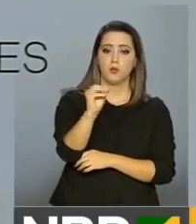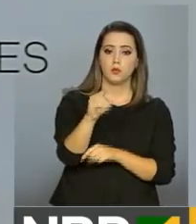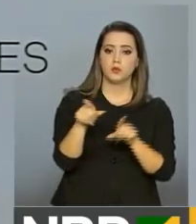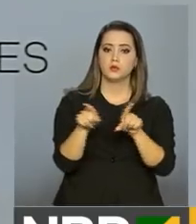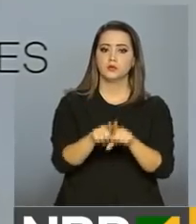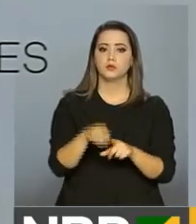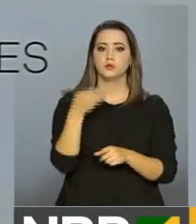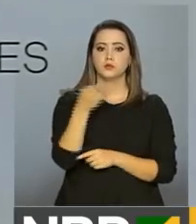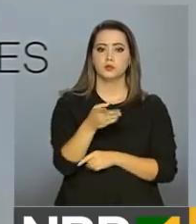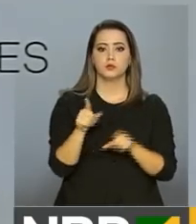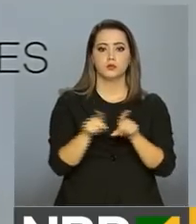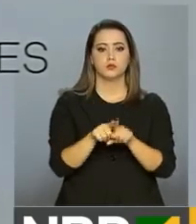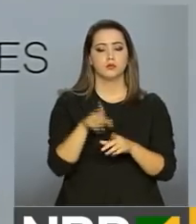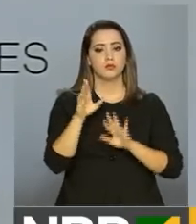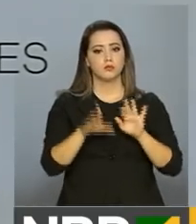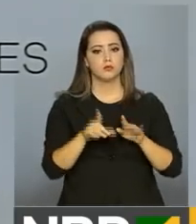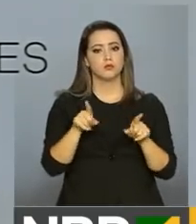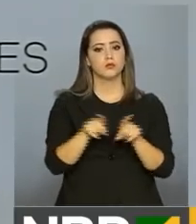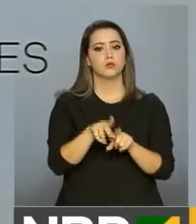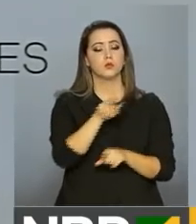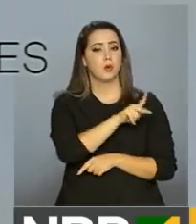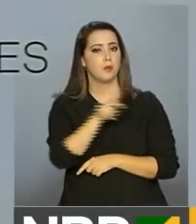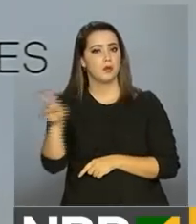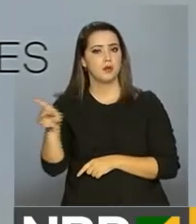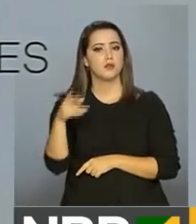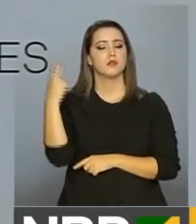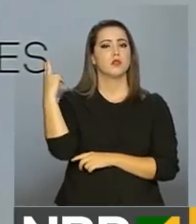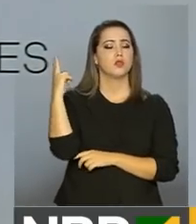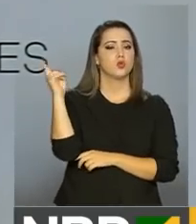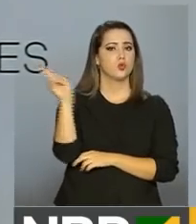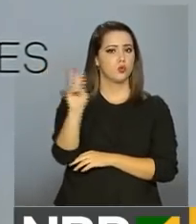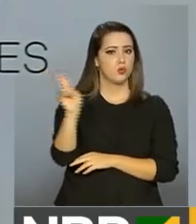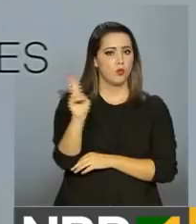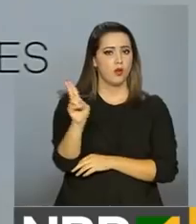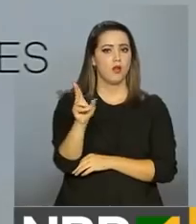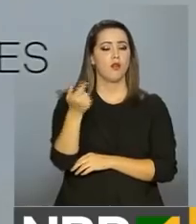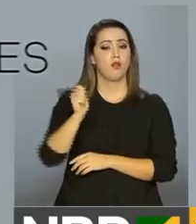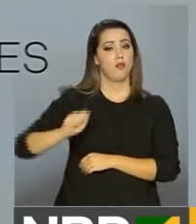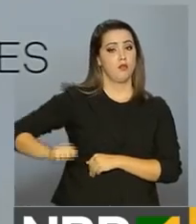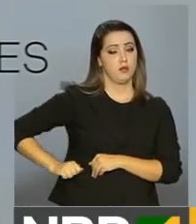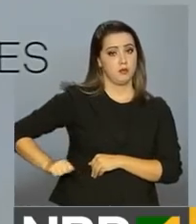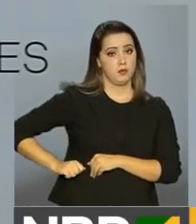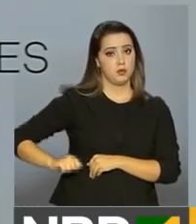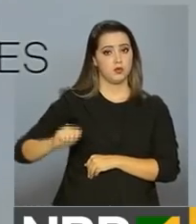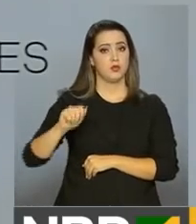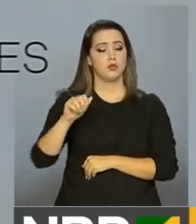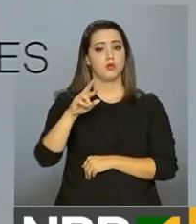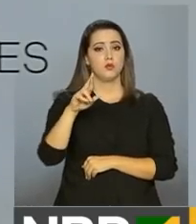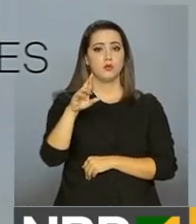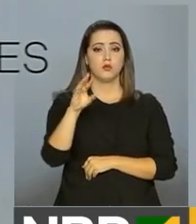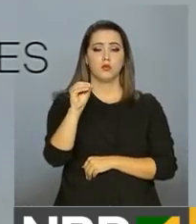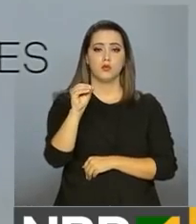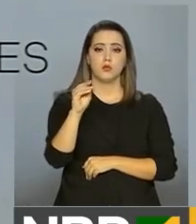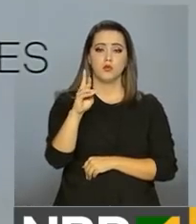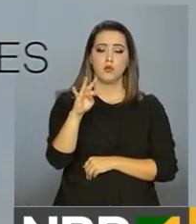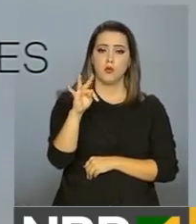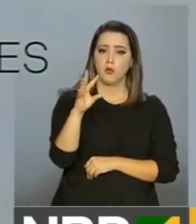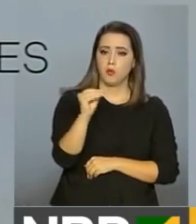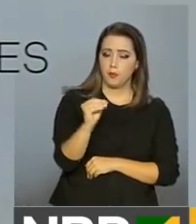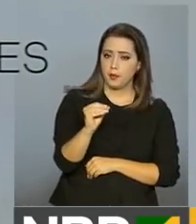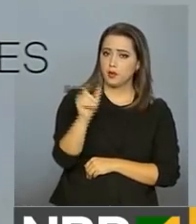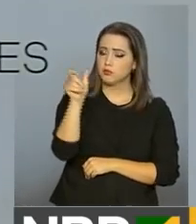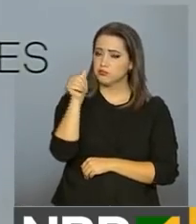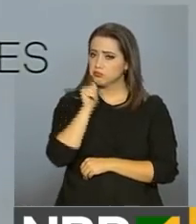Paraguai, Tabaré Vázquez, presidente da República Oriental do Uruguai, embaixador Roberto Azevedo, senhora Suzana